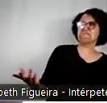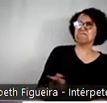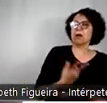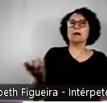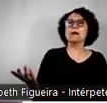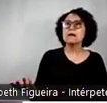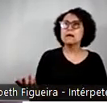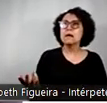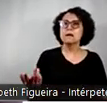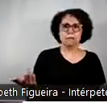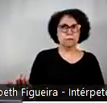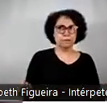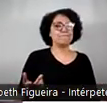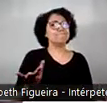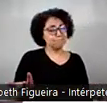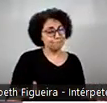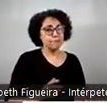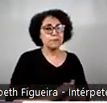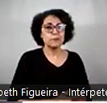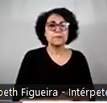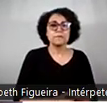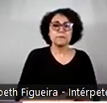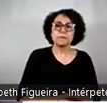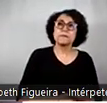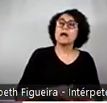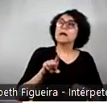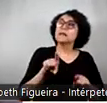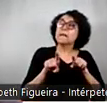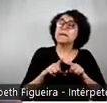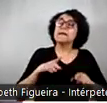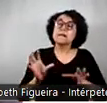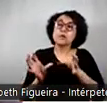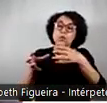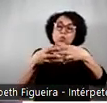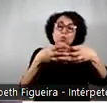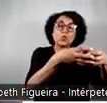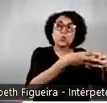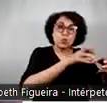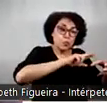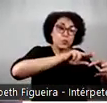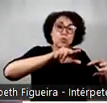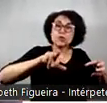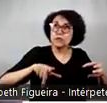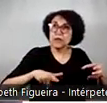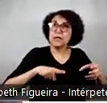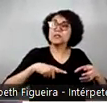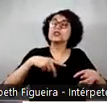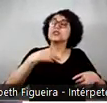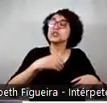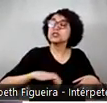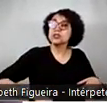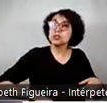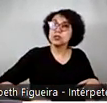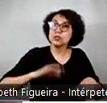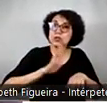nessa afetação, né, que, por exemplo, grupos mais vulnerabilizados, pessoas, refugiados, LGBTQIA+, né,